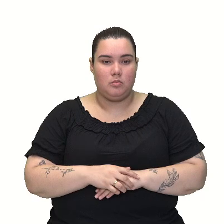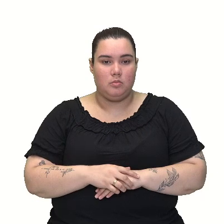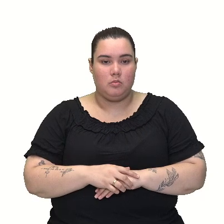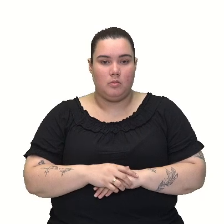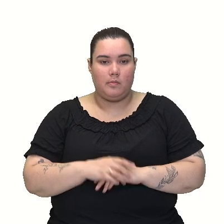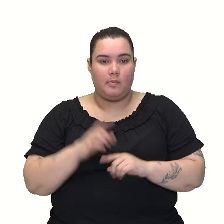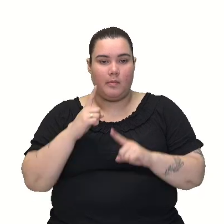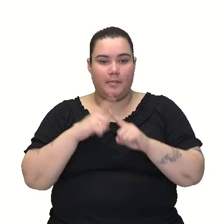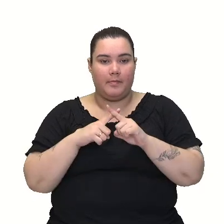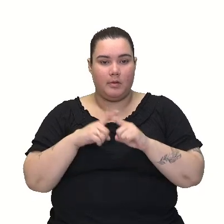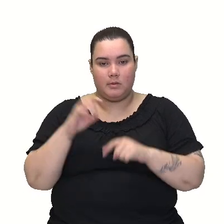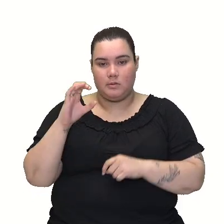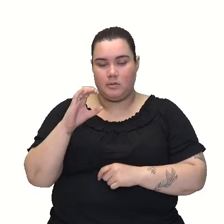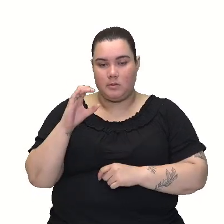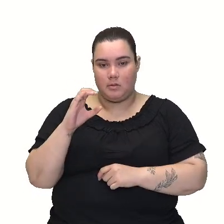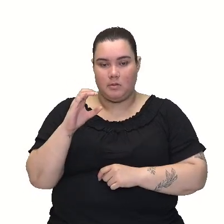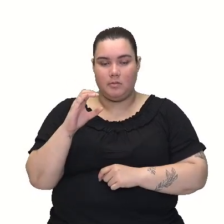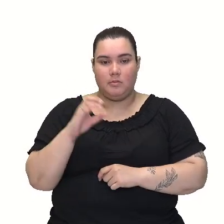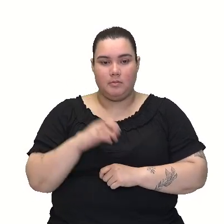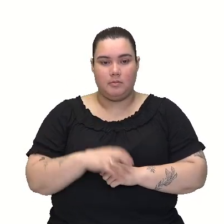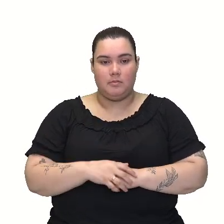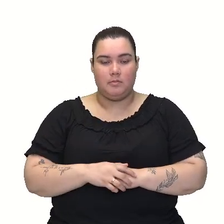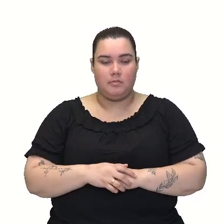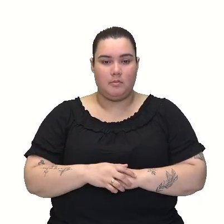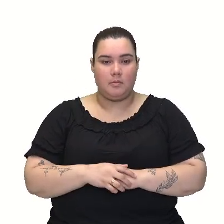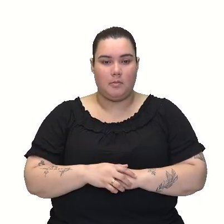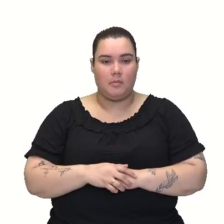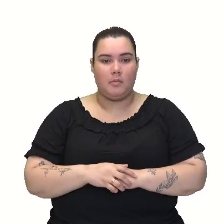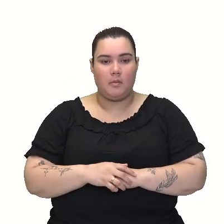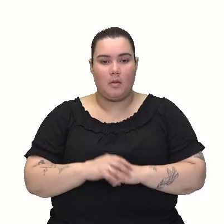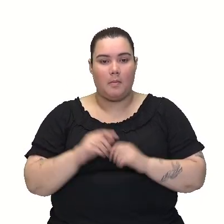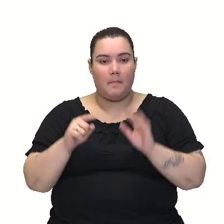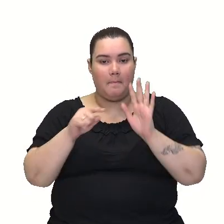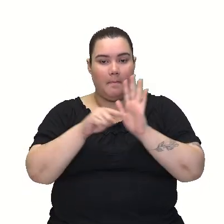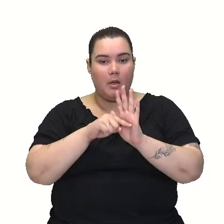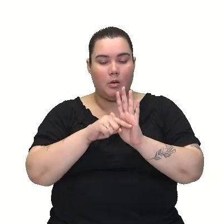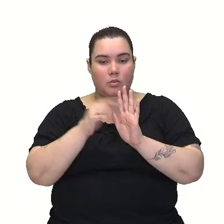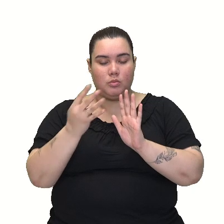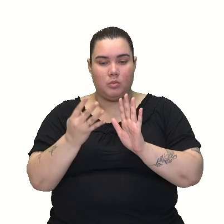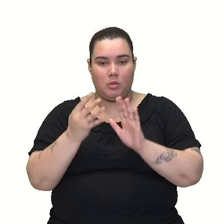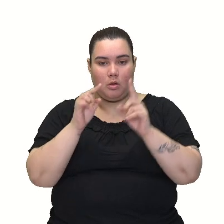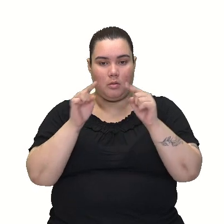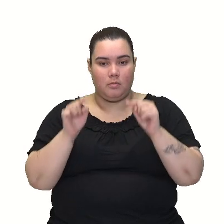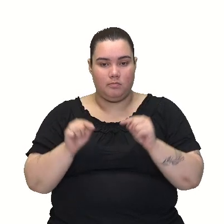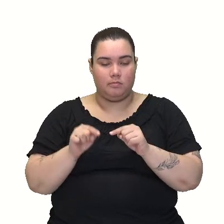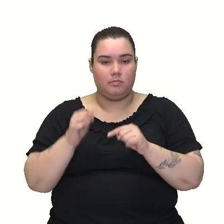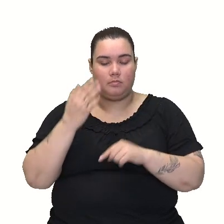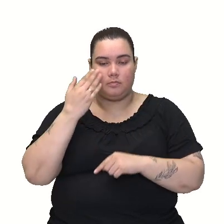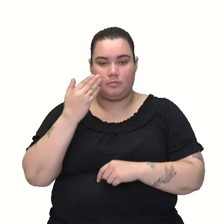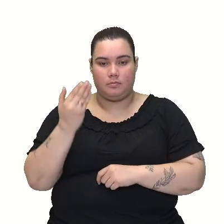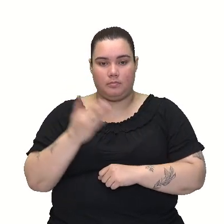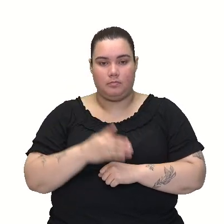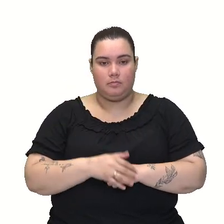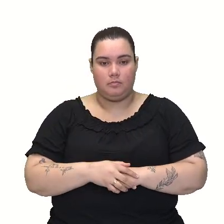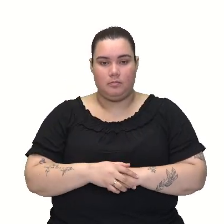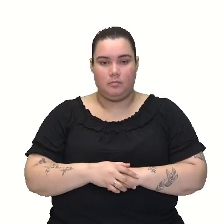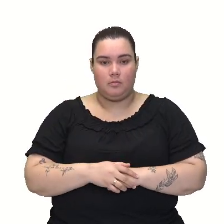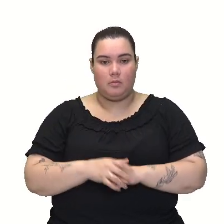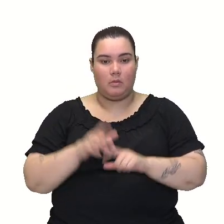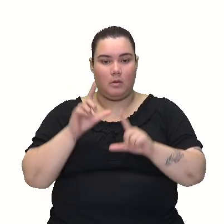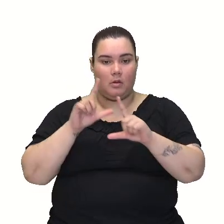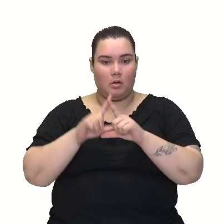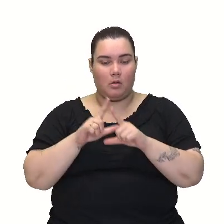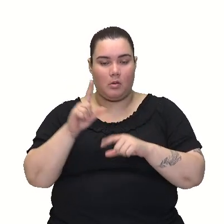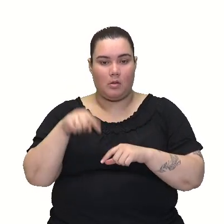Vezes o valor de C. Quanto vale C? Menos 4. Então, menos 4 aqui. Delta